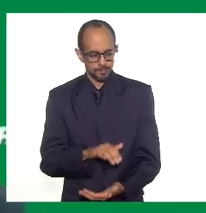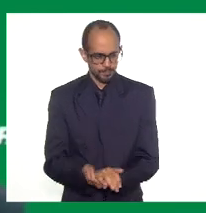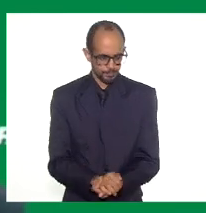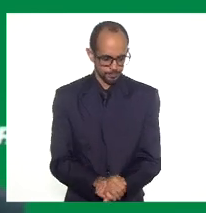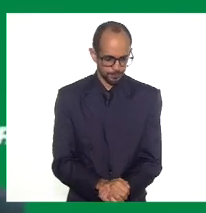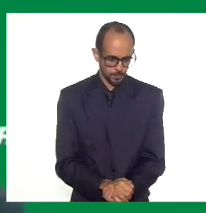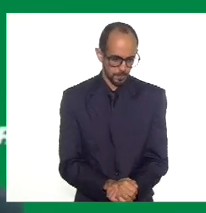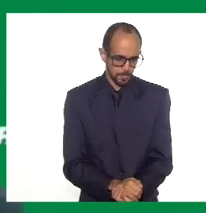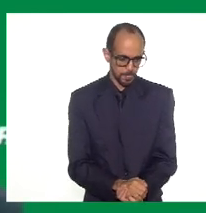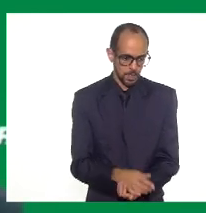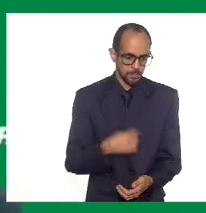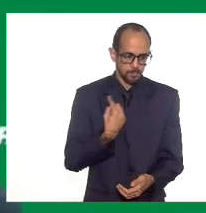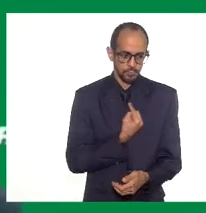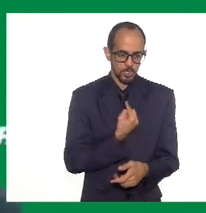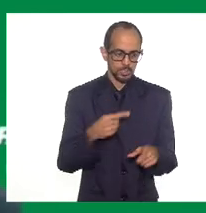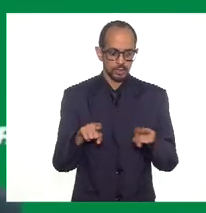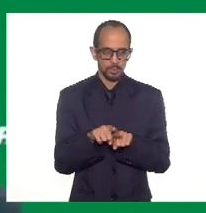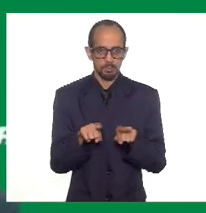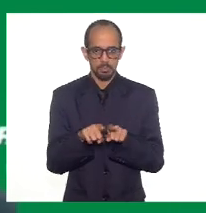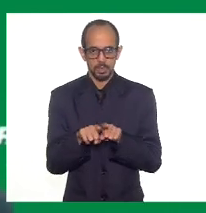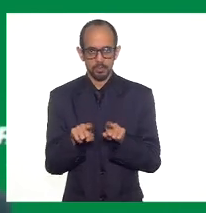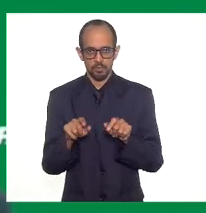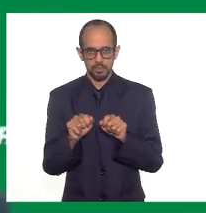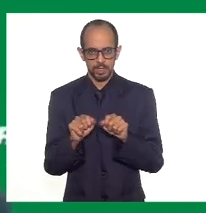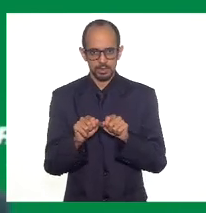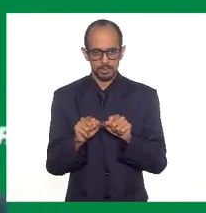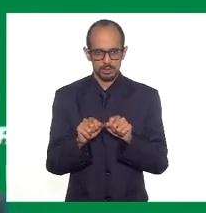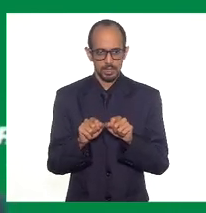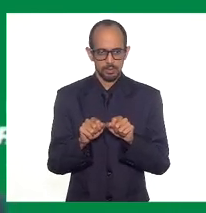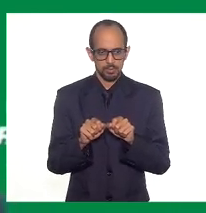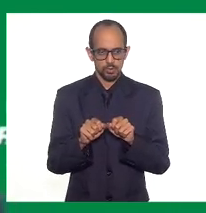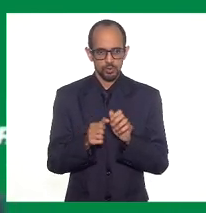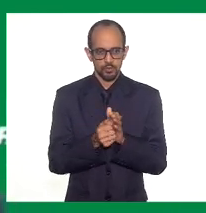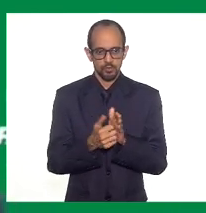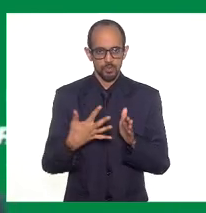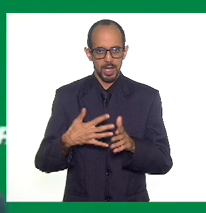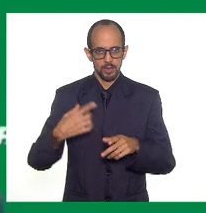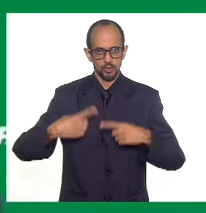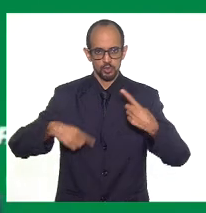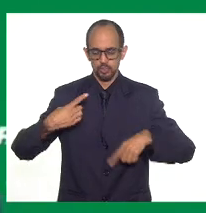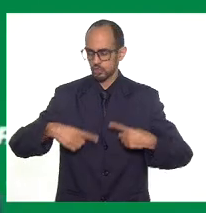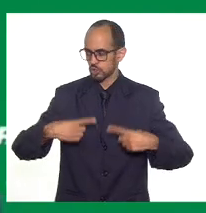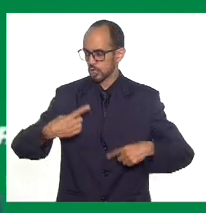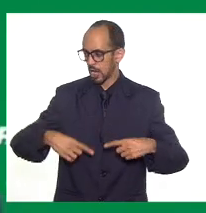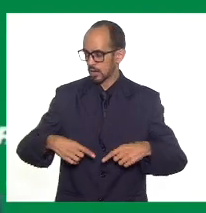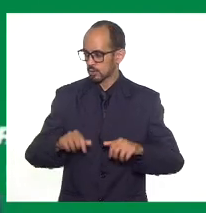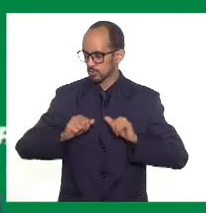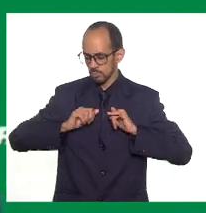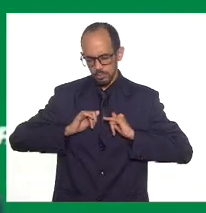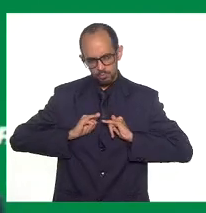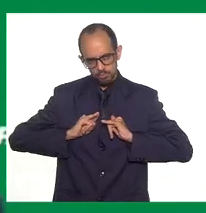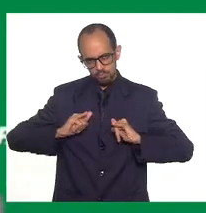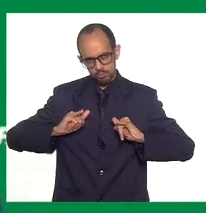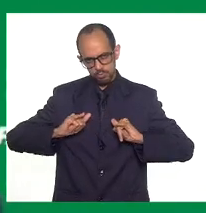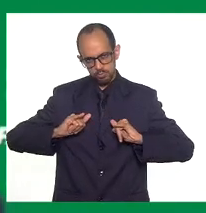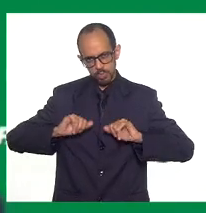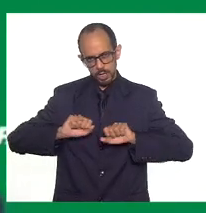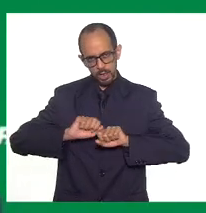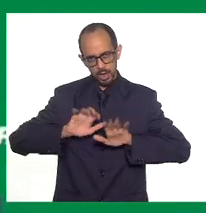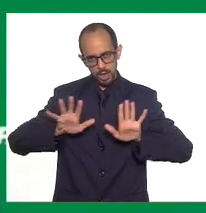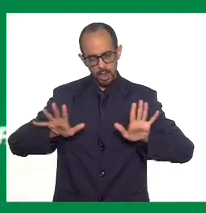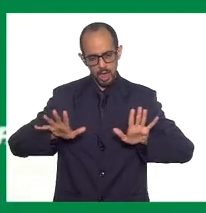A gente também realiza, né, diversos diálogos para transmitir com transparência as